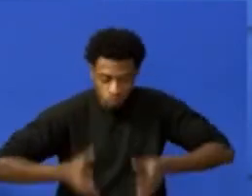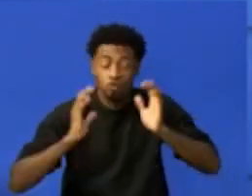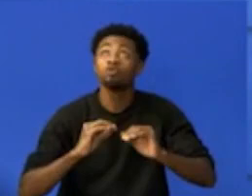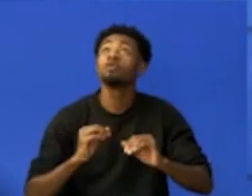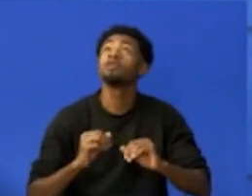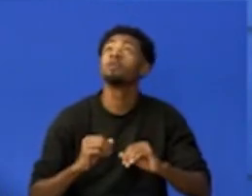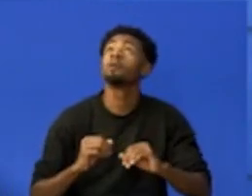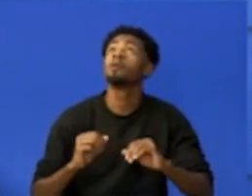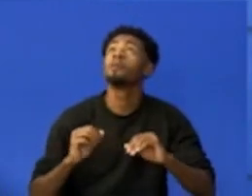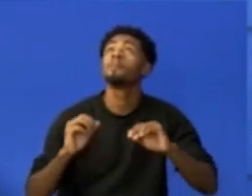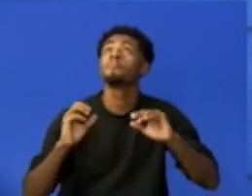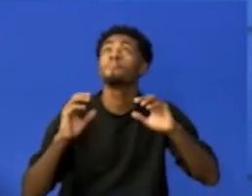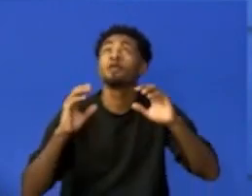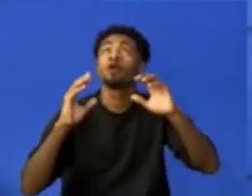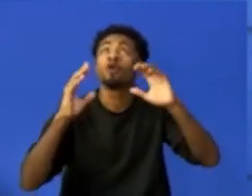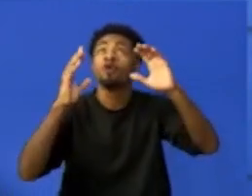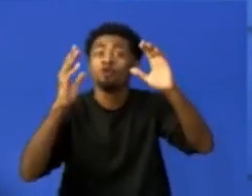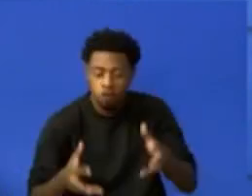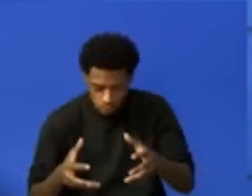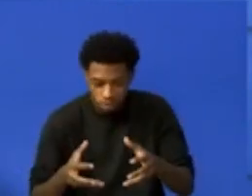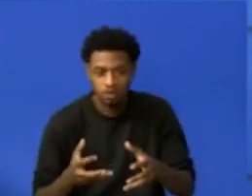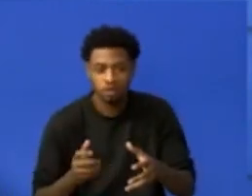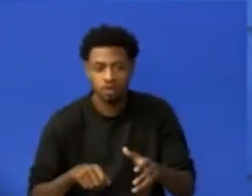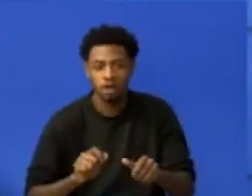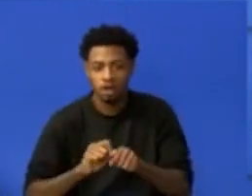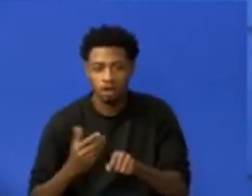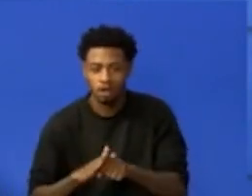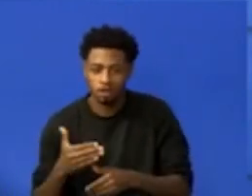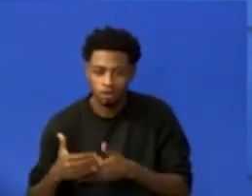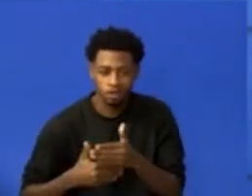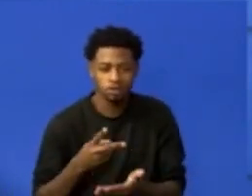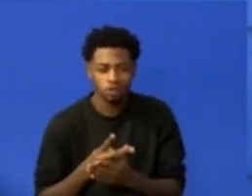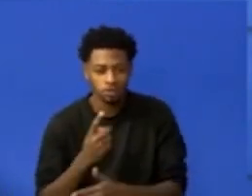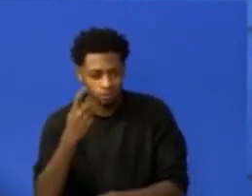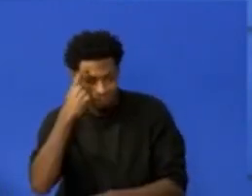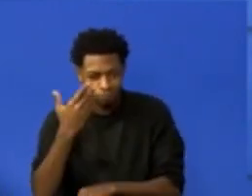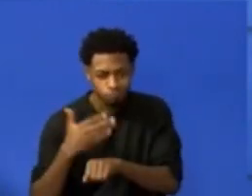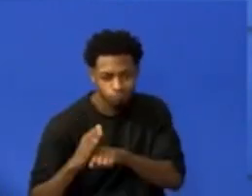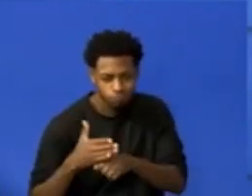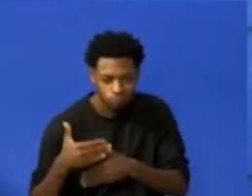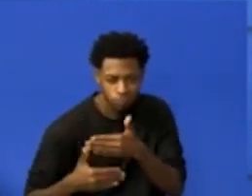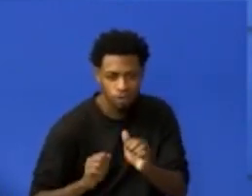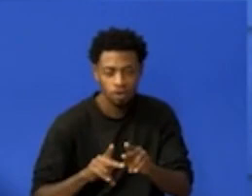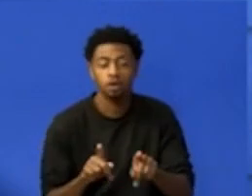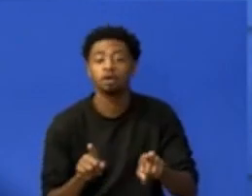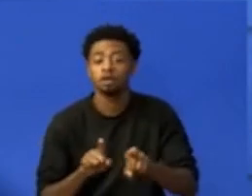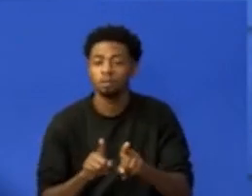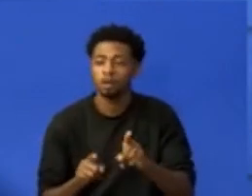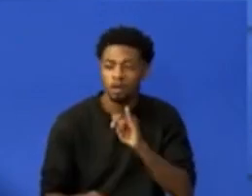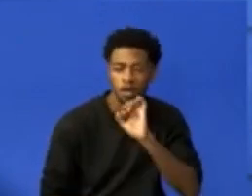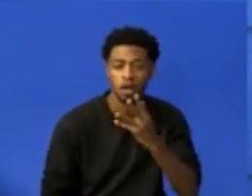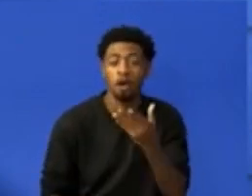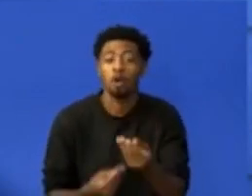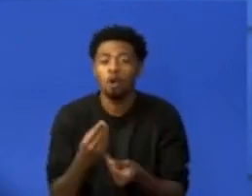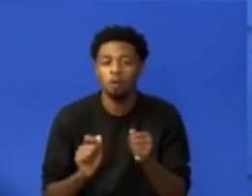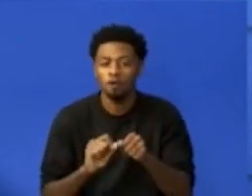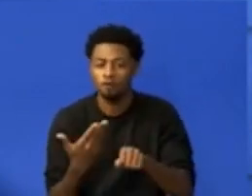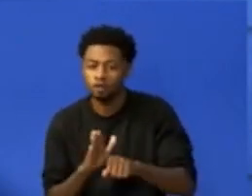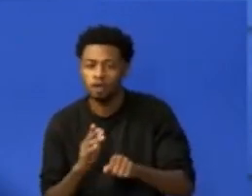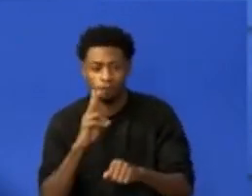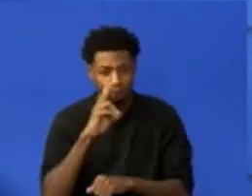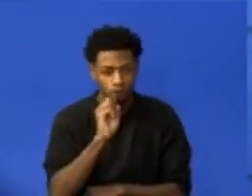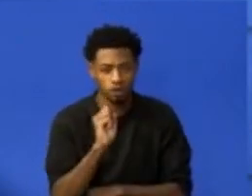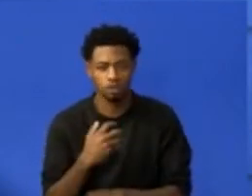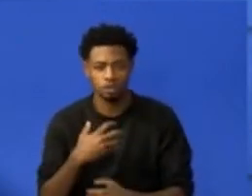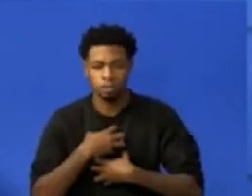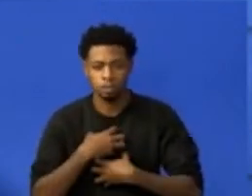movimento. Sempre dou um estímulo novo para que o cérebro dela tente sempre se aprimorar. E isso também acontece no treinamento de força